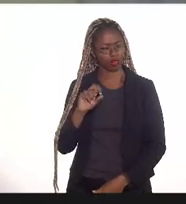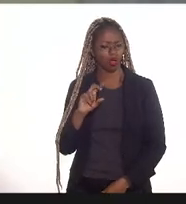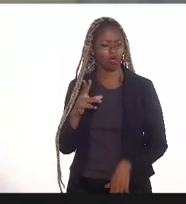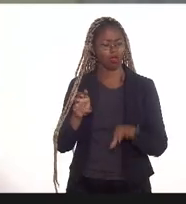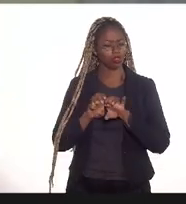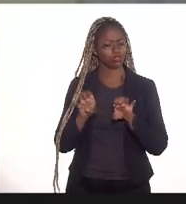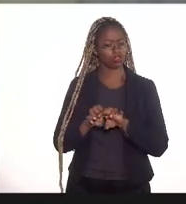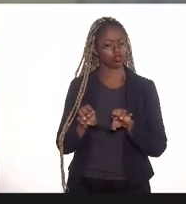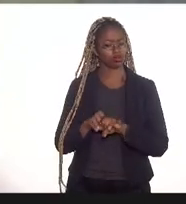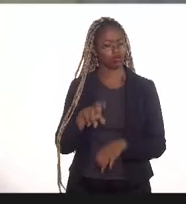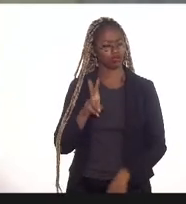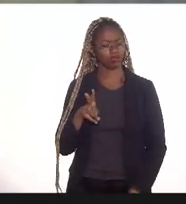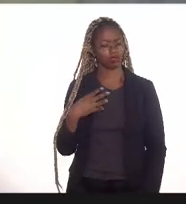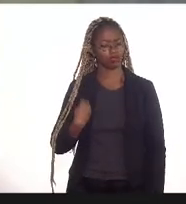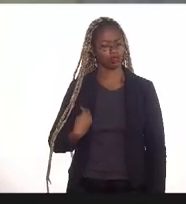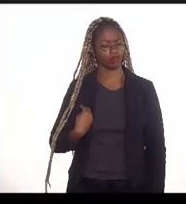existente.